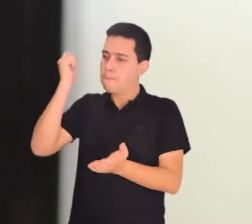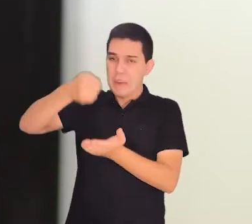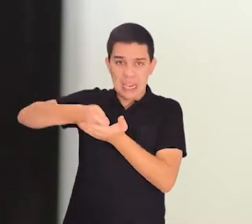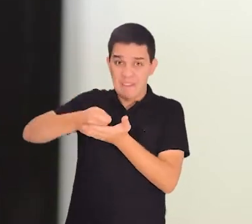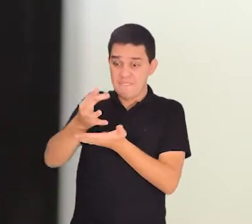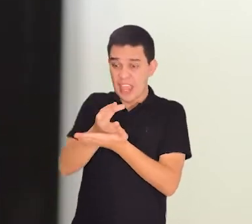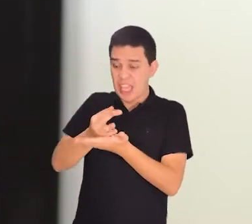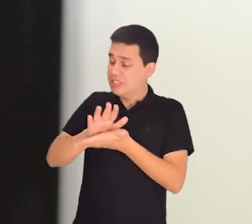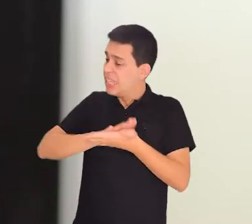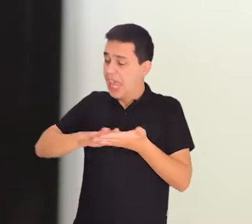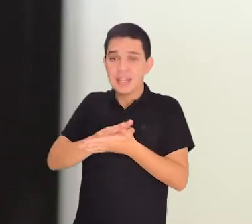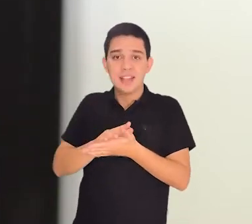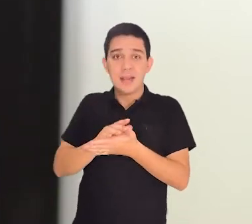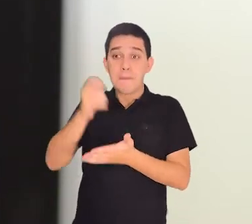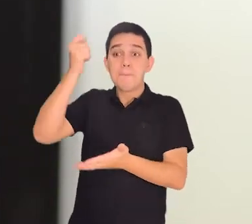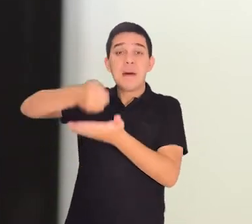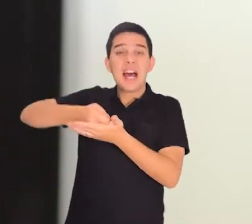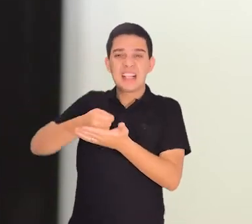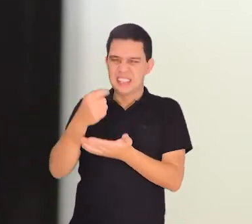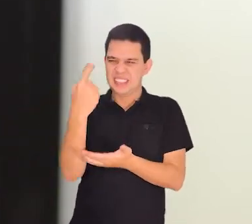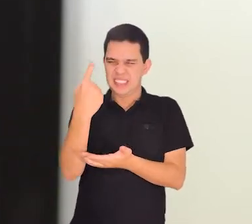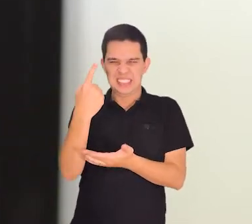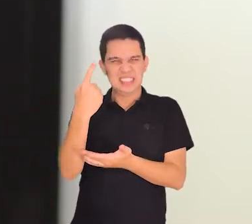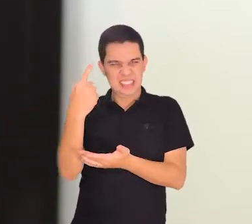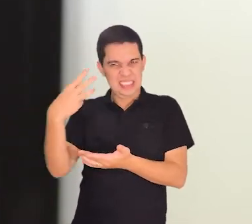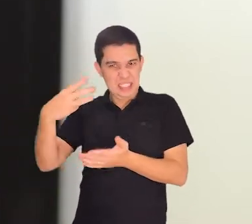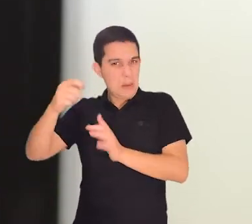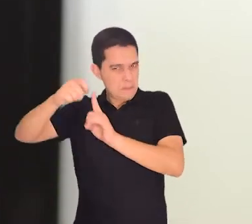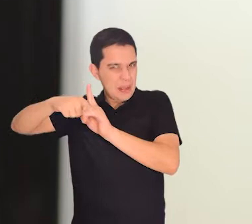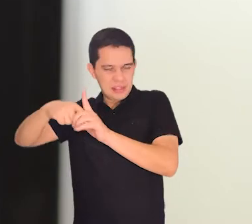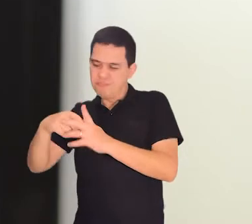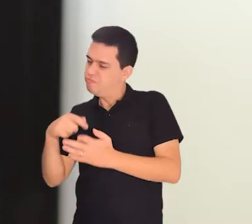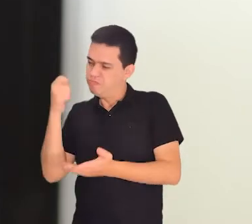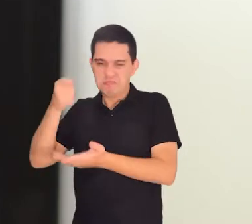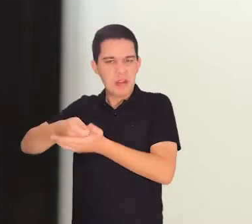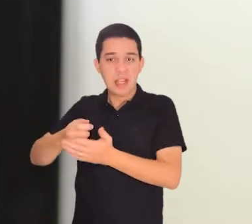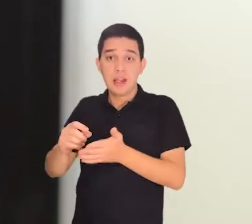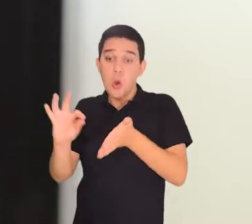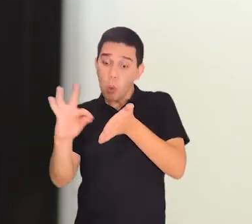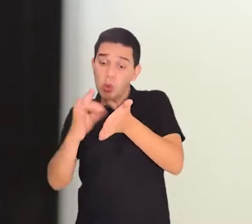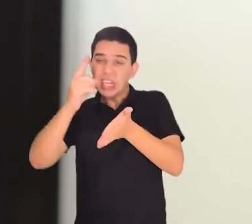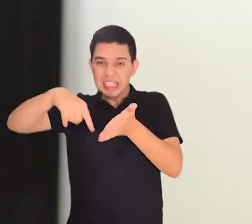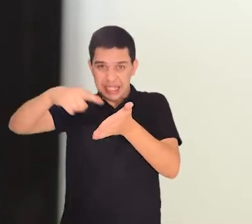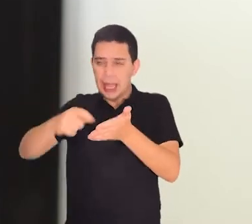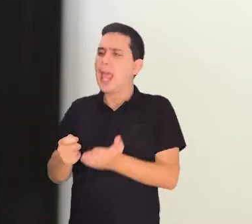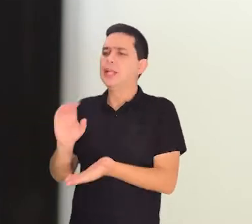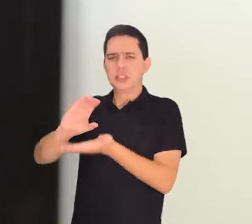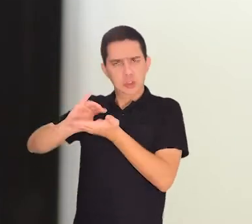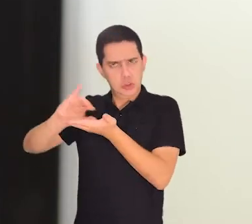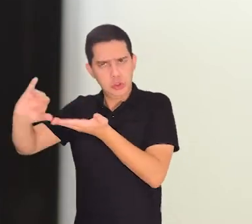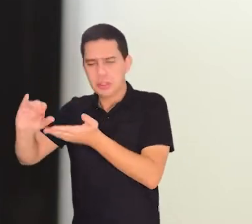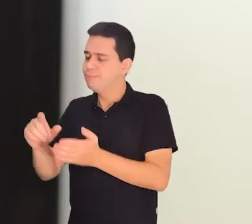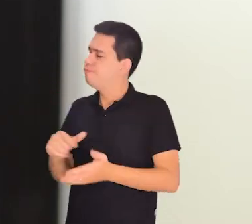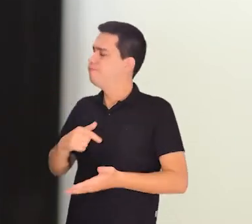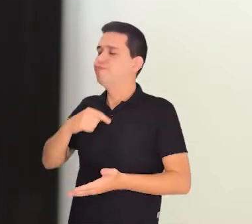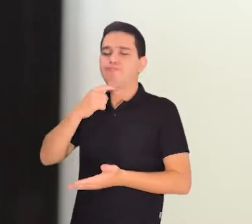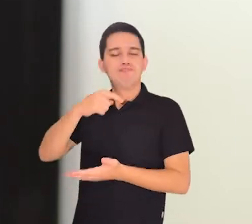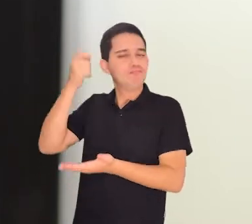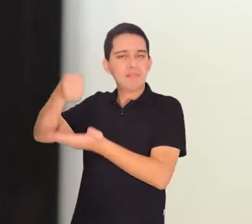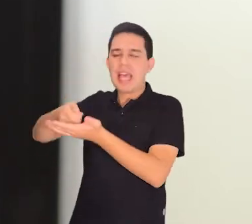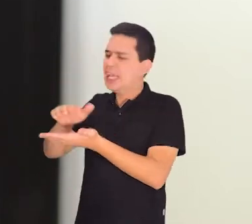de 13º, de verbas rescisórias, enfim, todos aqueles direitos previstos